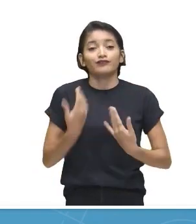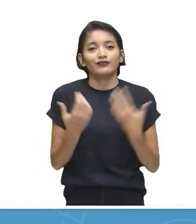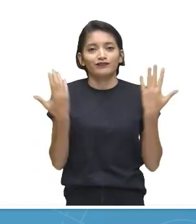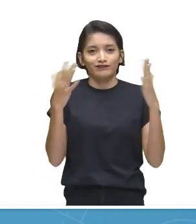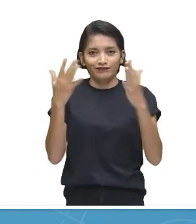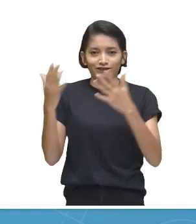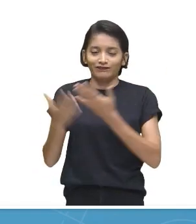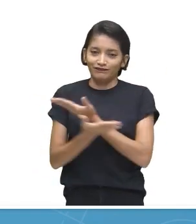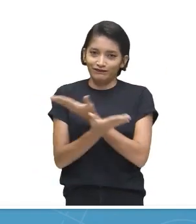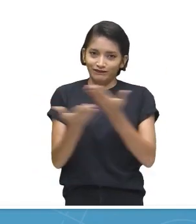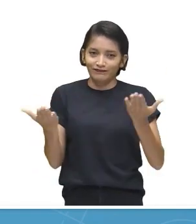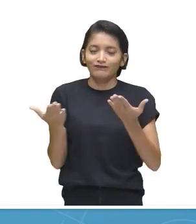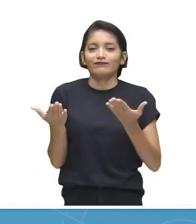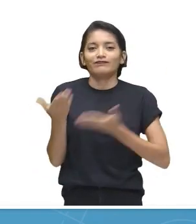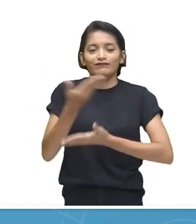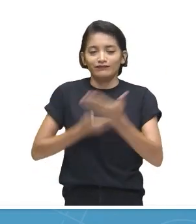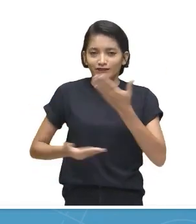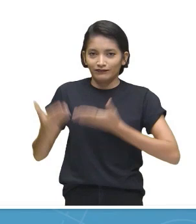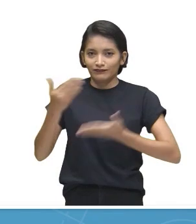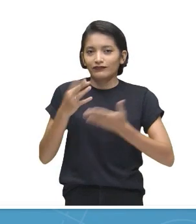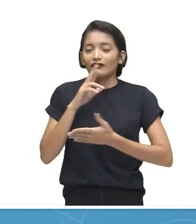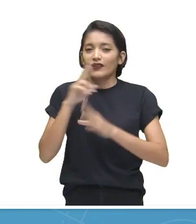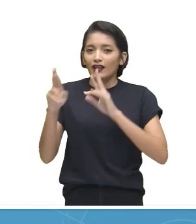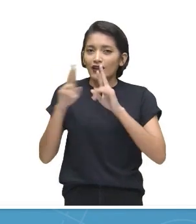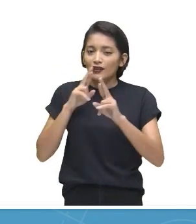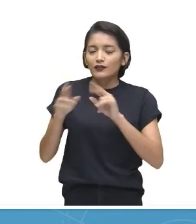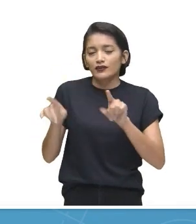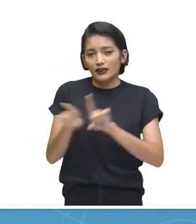aí a todo mundo que participou, que trouxe sua